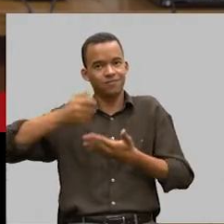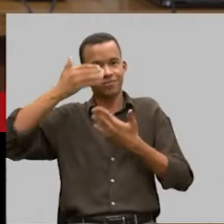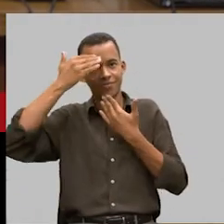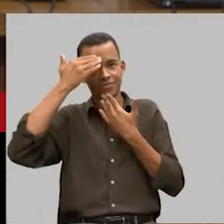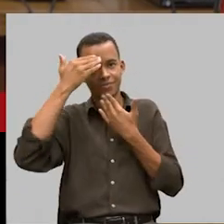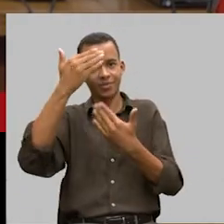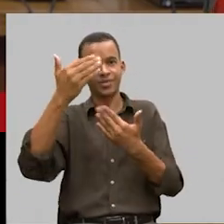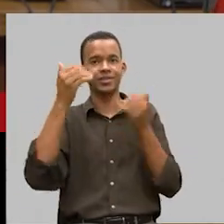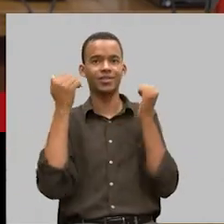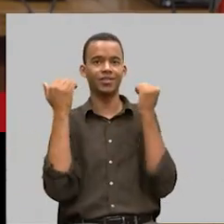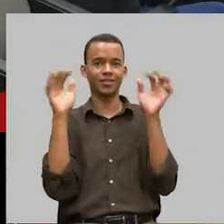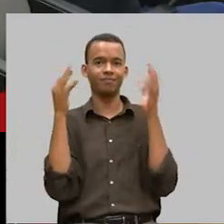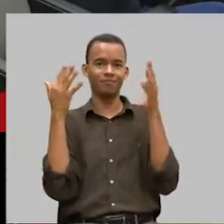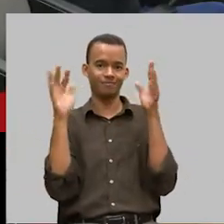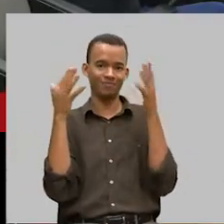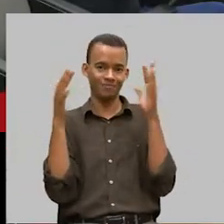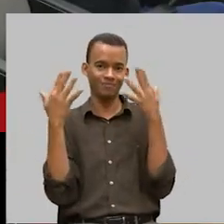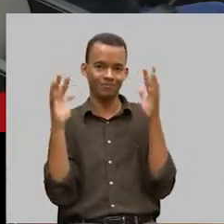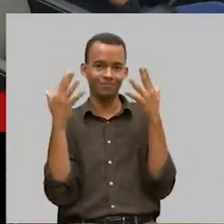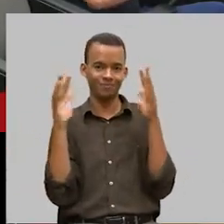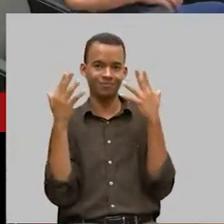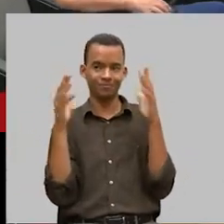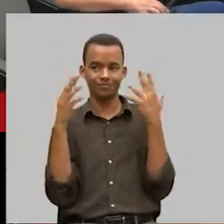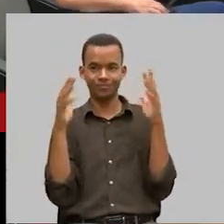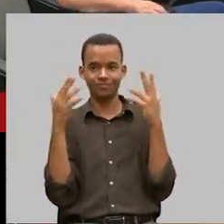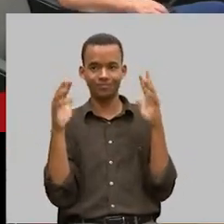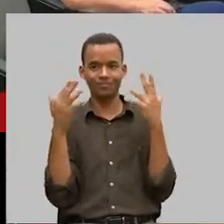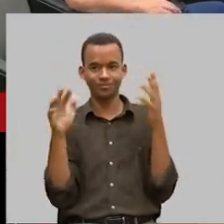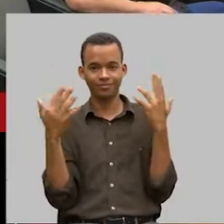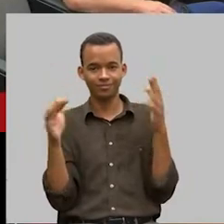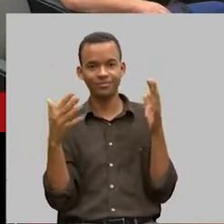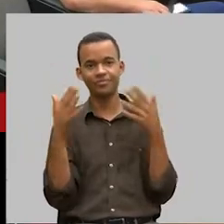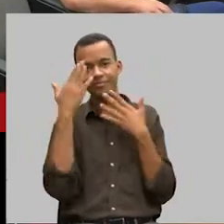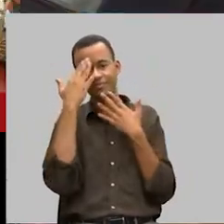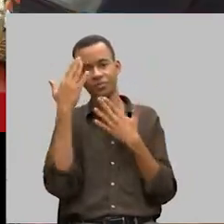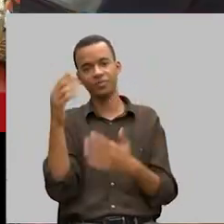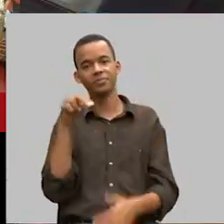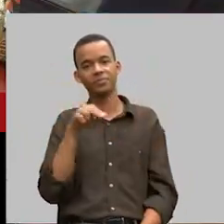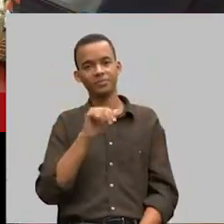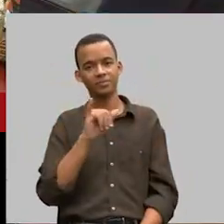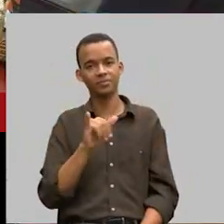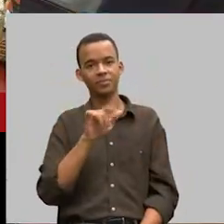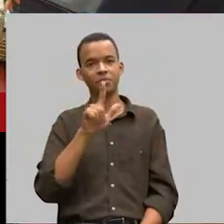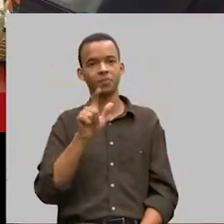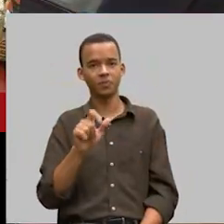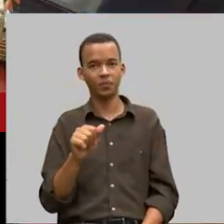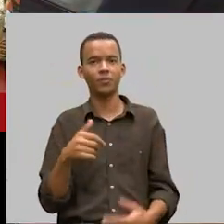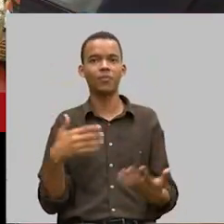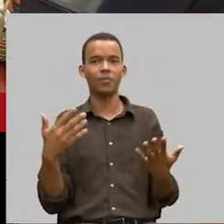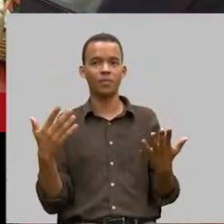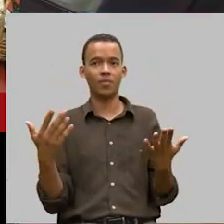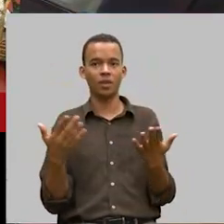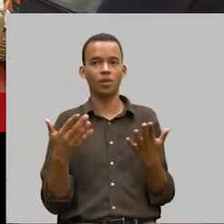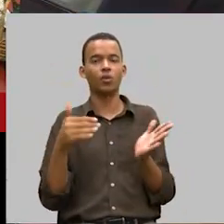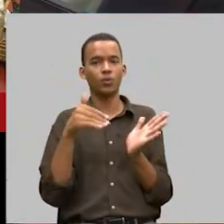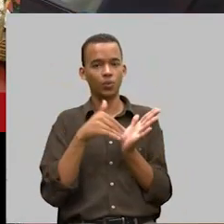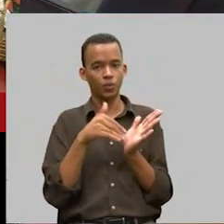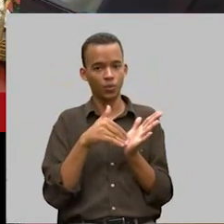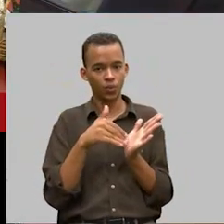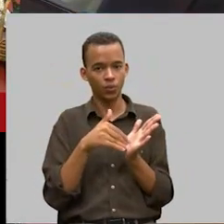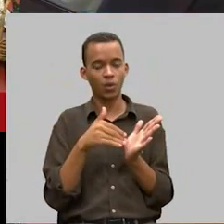obrigado obrigada obrigado nangela então fechando a parte agora os nossos